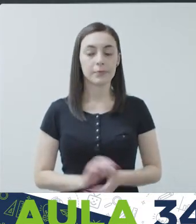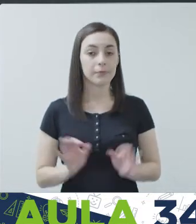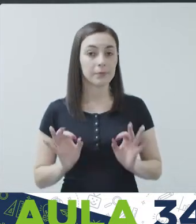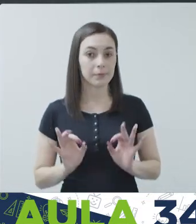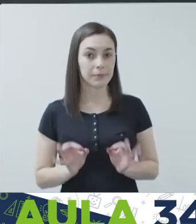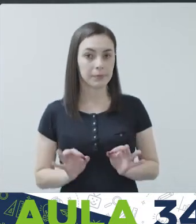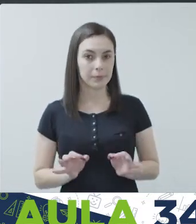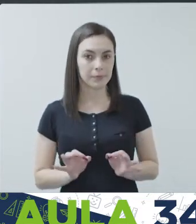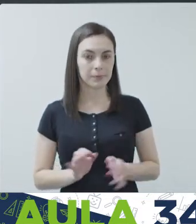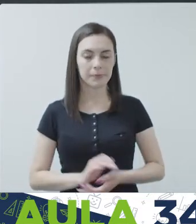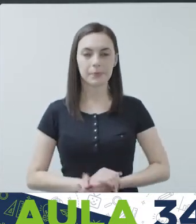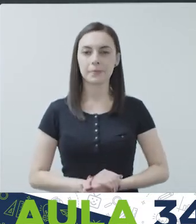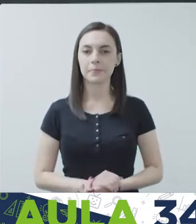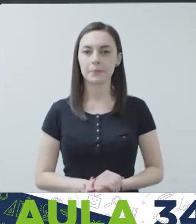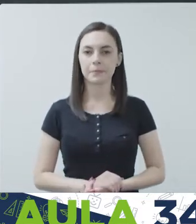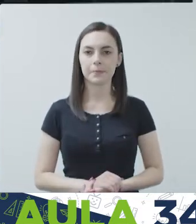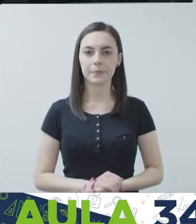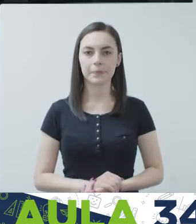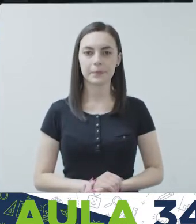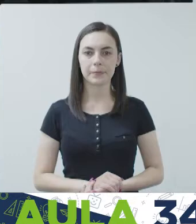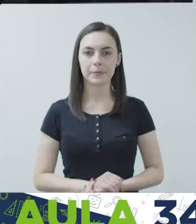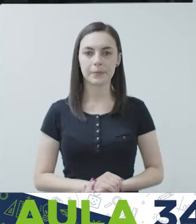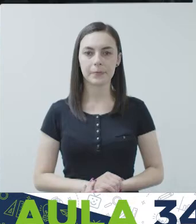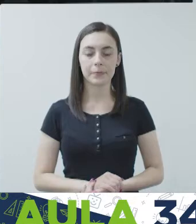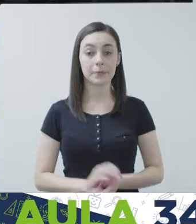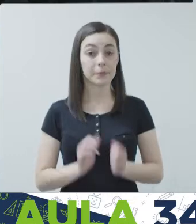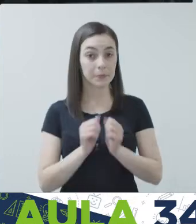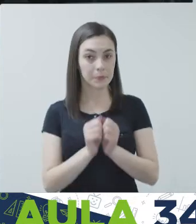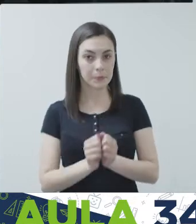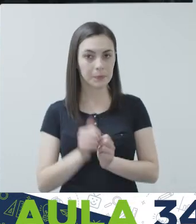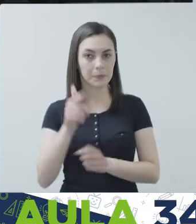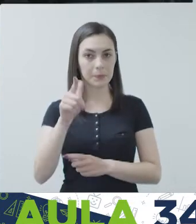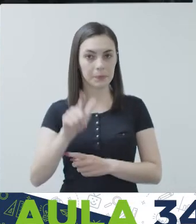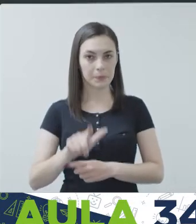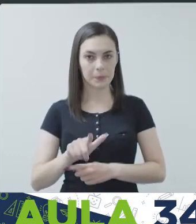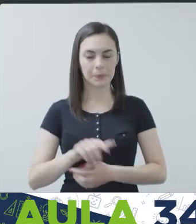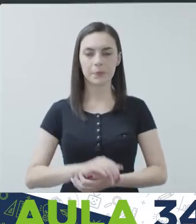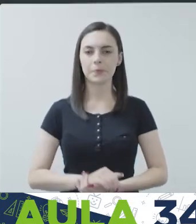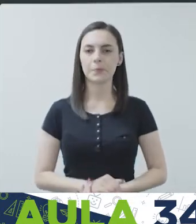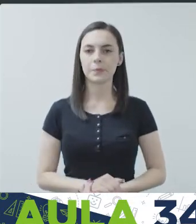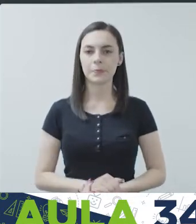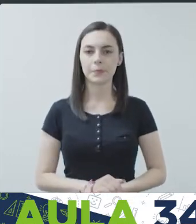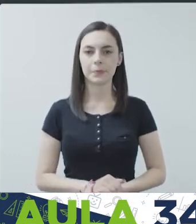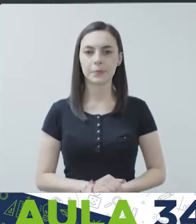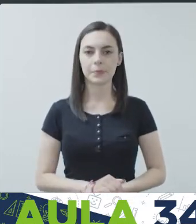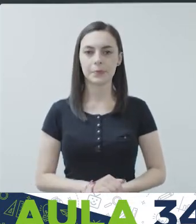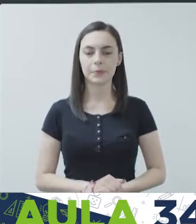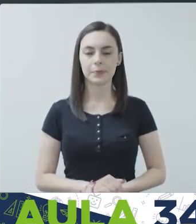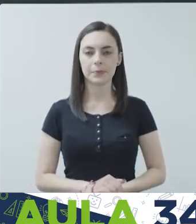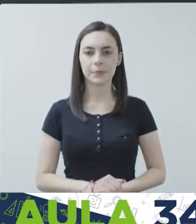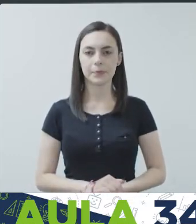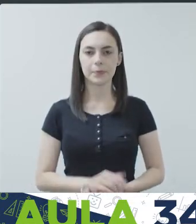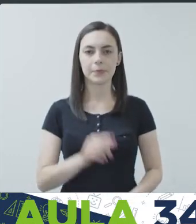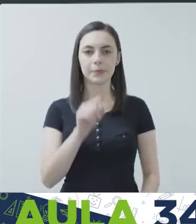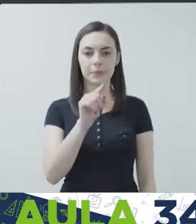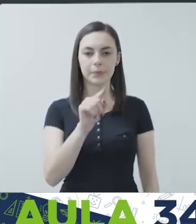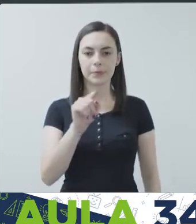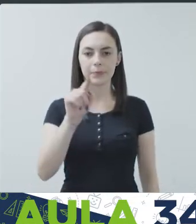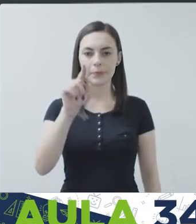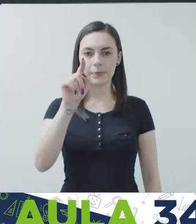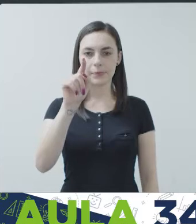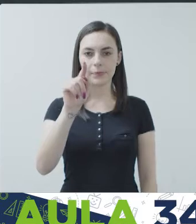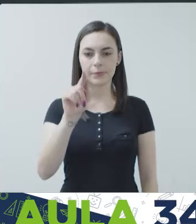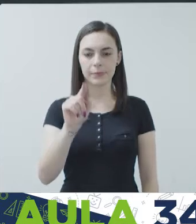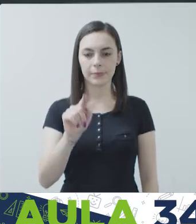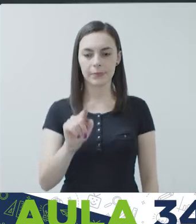Certo? Com mais um traço. Vamos juntos? Mais uma vez, um traço para cima e